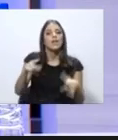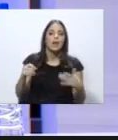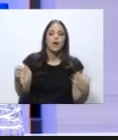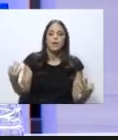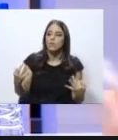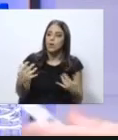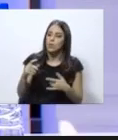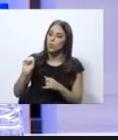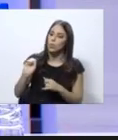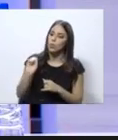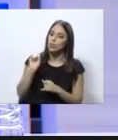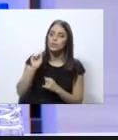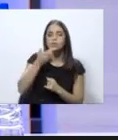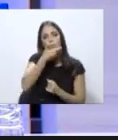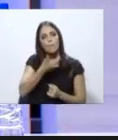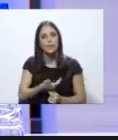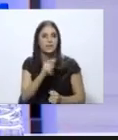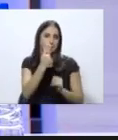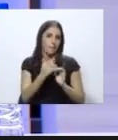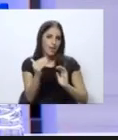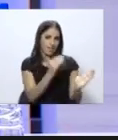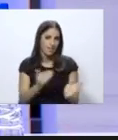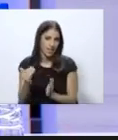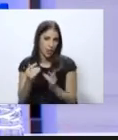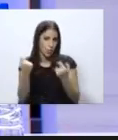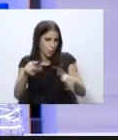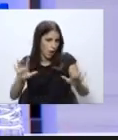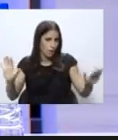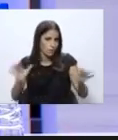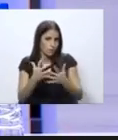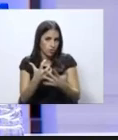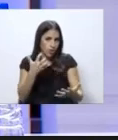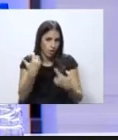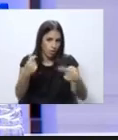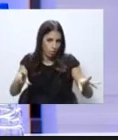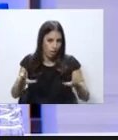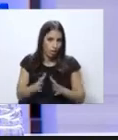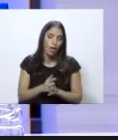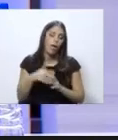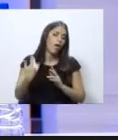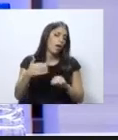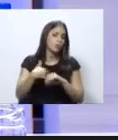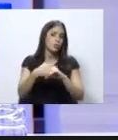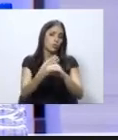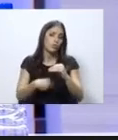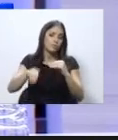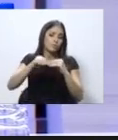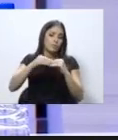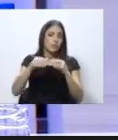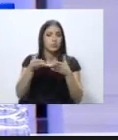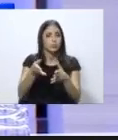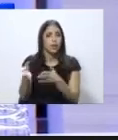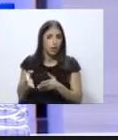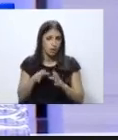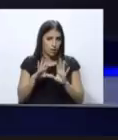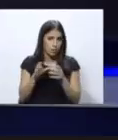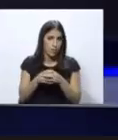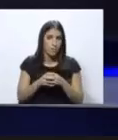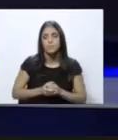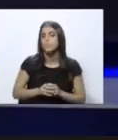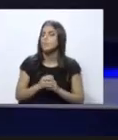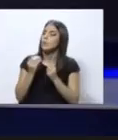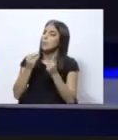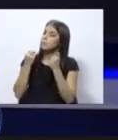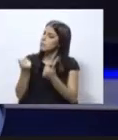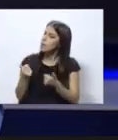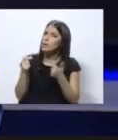de primeira divisão, daqueles anos ao serviço do Boa Vista, e certamente que será mais um jogador para ajudar a equipa. Muito bem, e esse é o